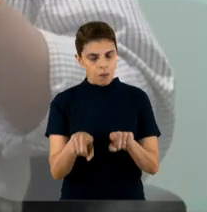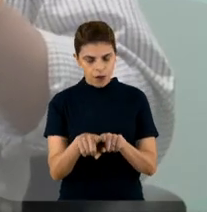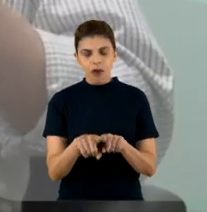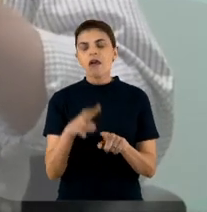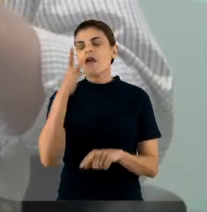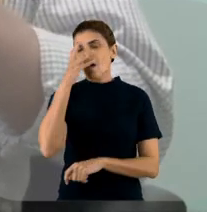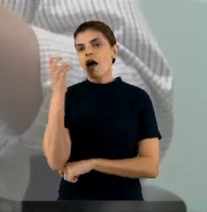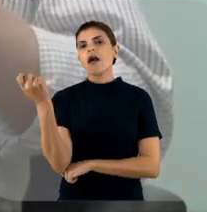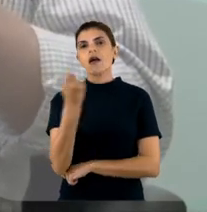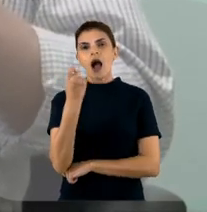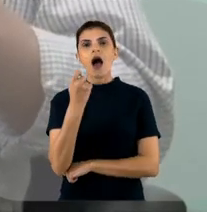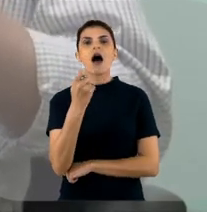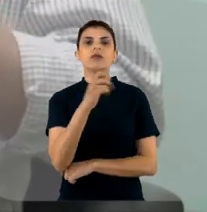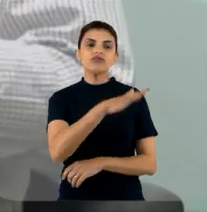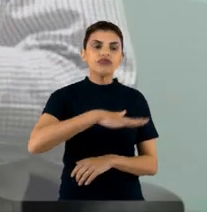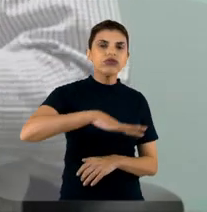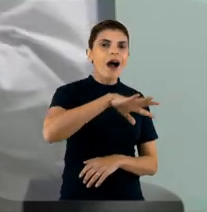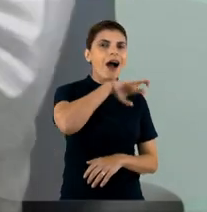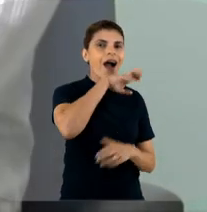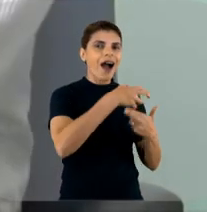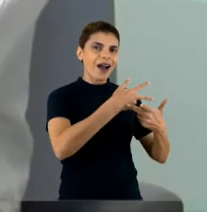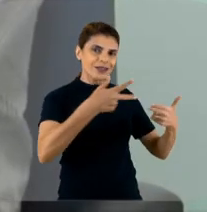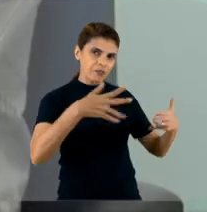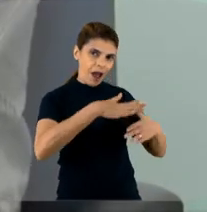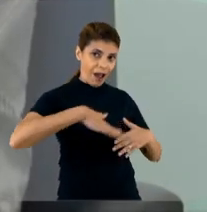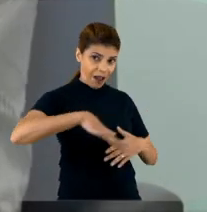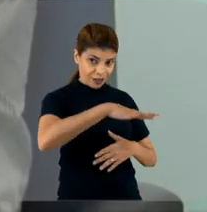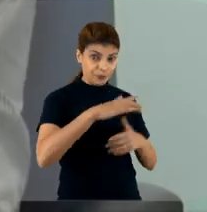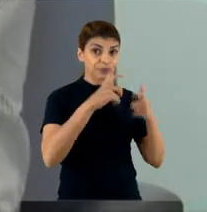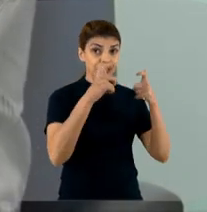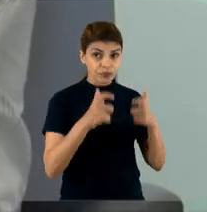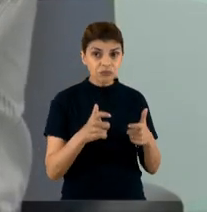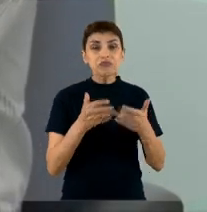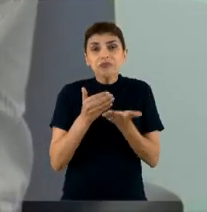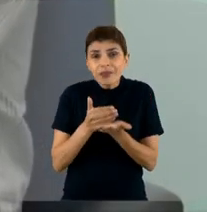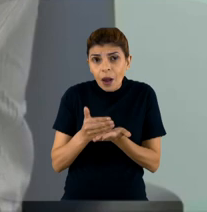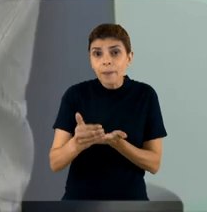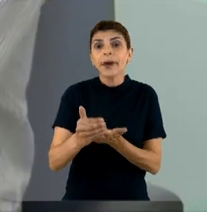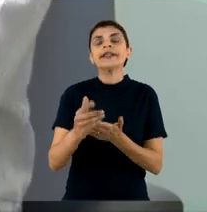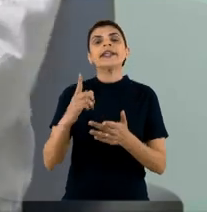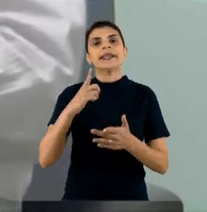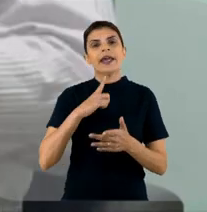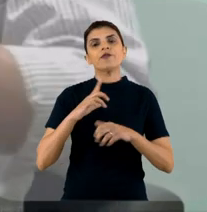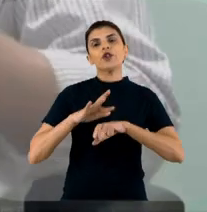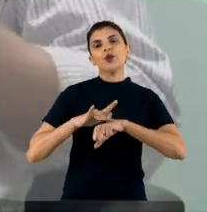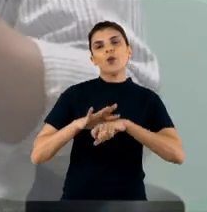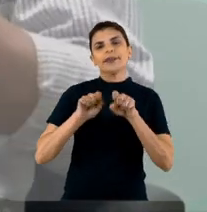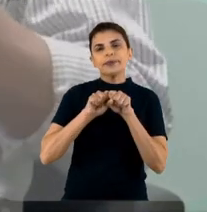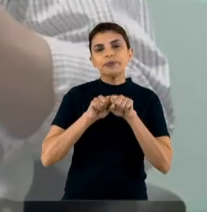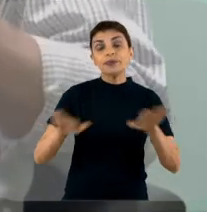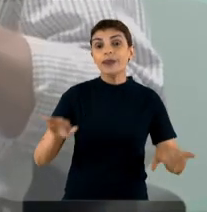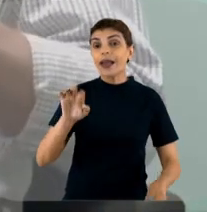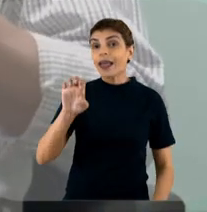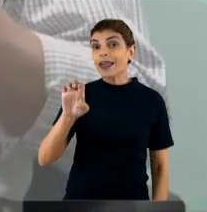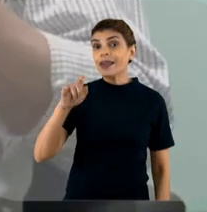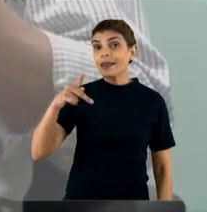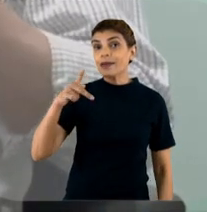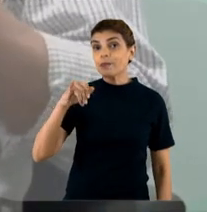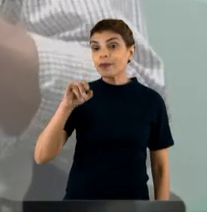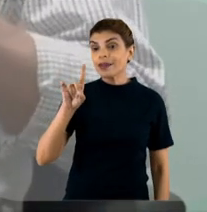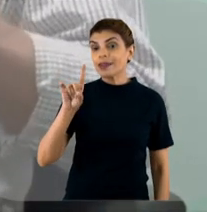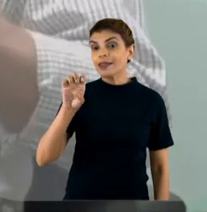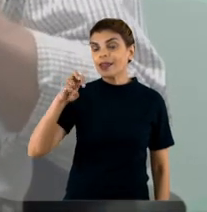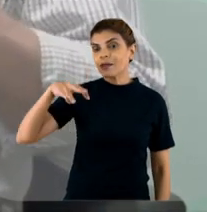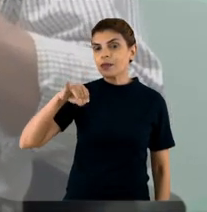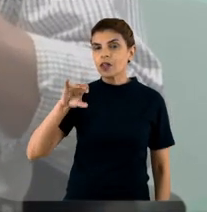graves e a exposição a um determinado mercado de animais e nessa província Então a partir daí Houve essa